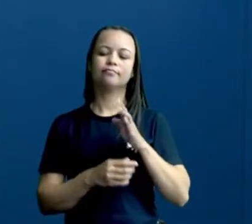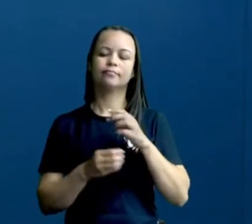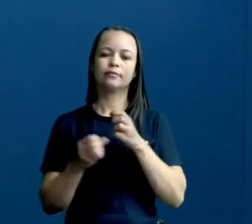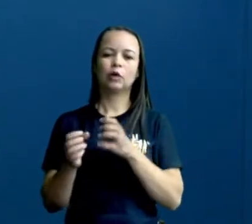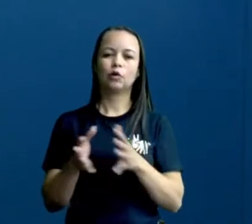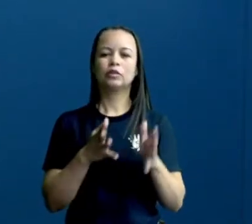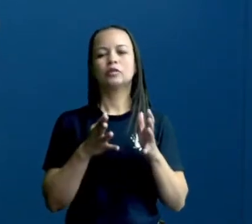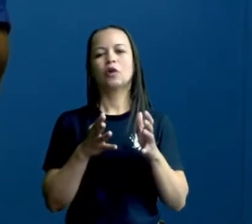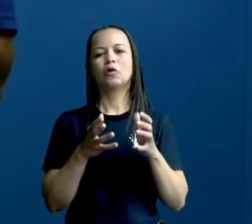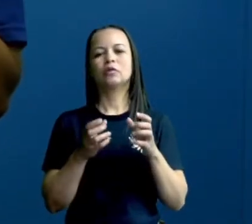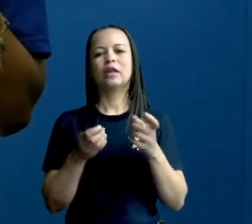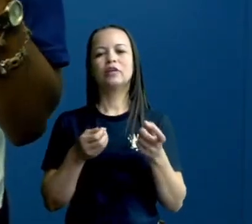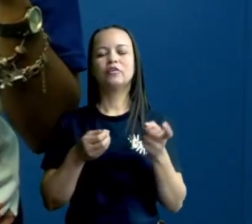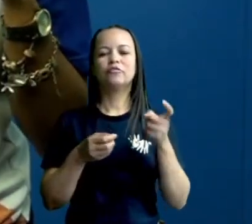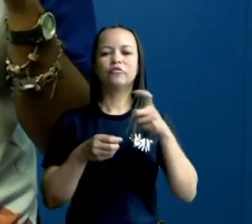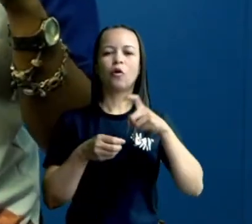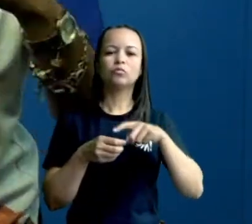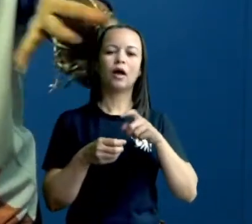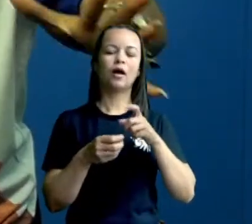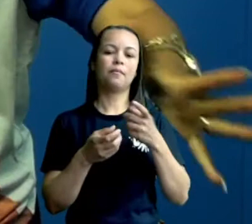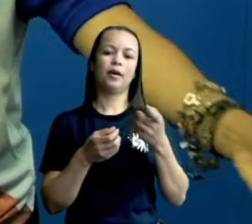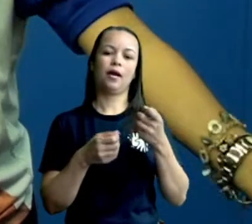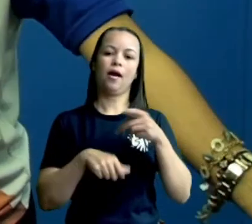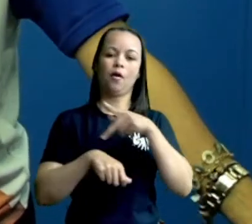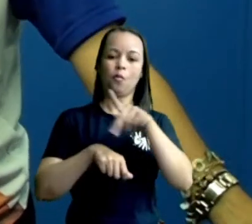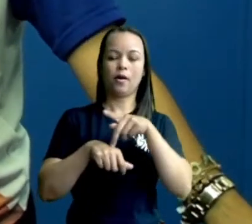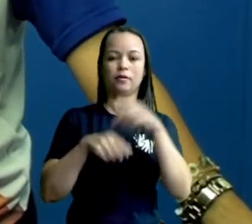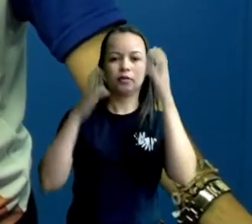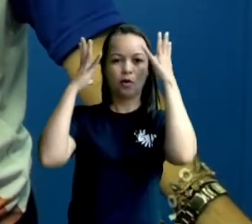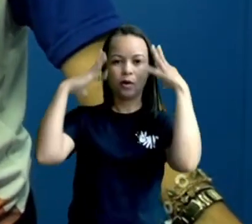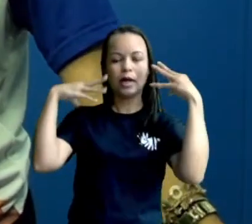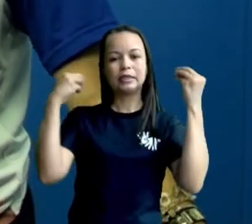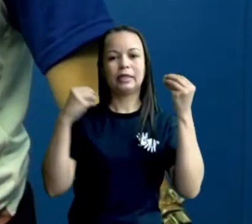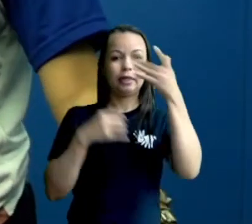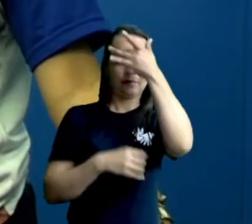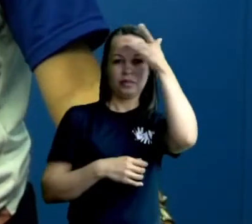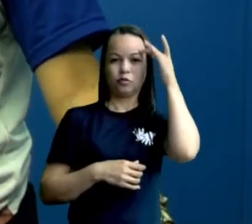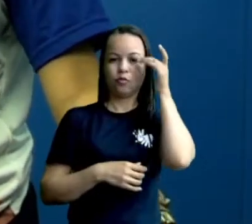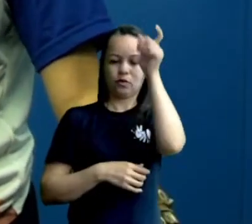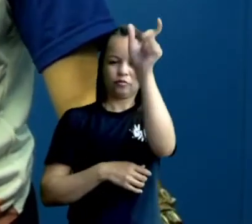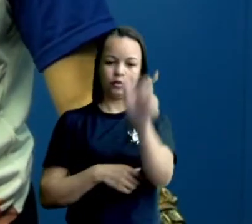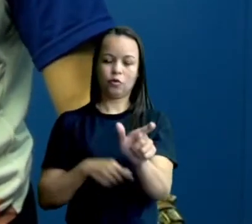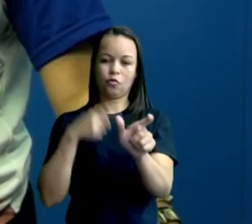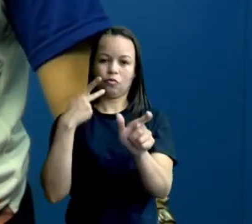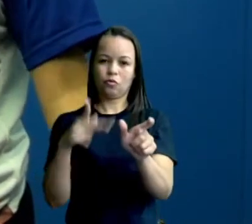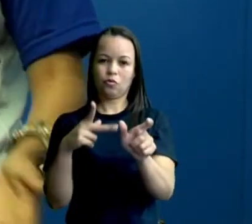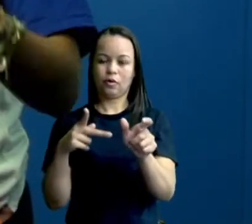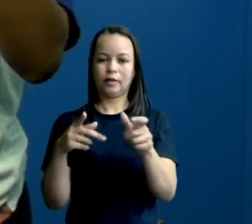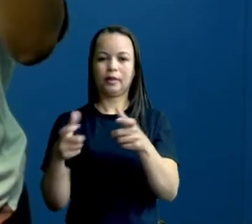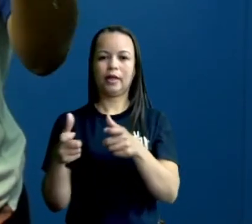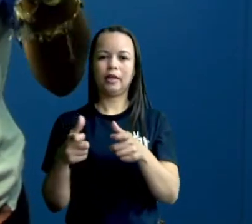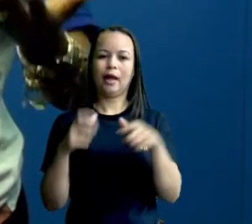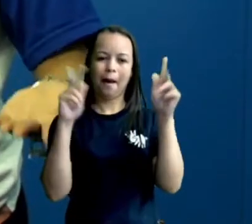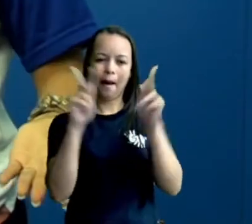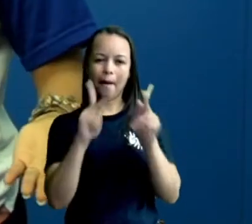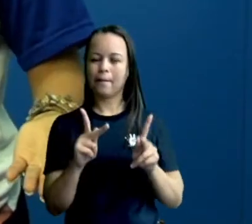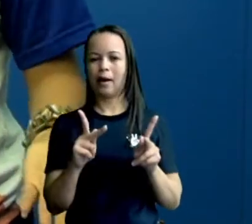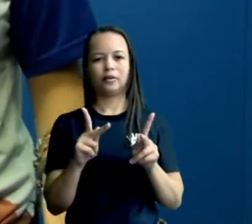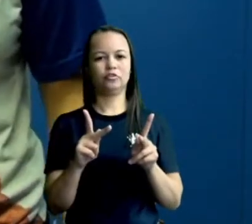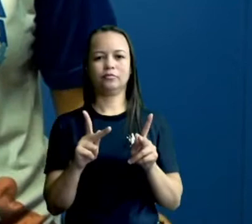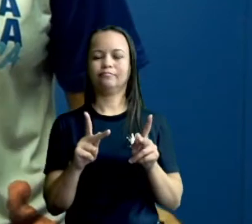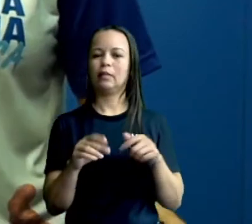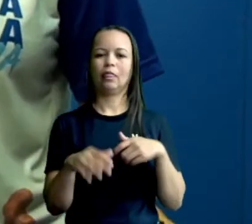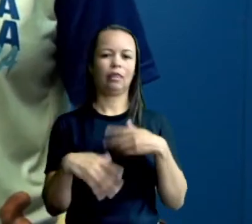para voltar para a Holanda. E aí, quem ficou no lugar dele não conseguiu manter essa questão de paz aqui no Brasil. Todo mundo voltou a